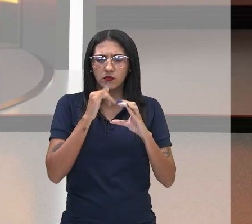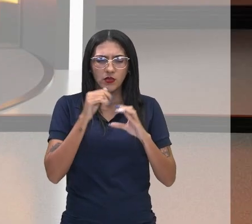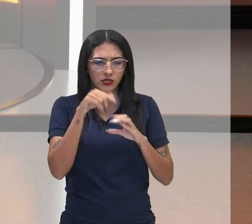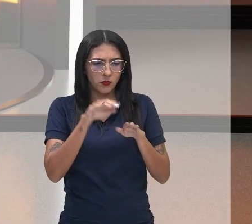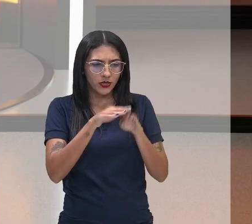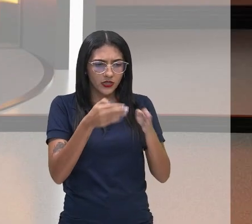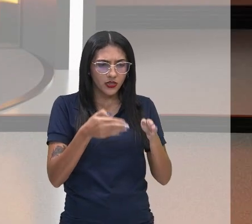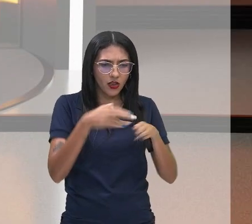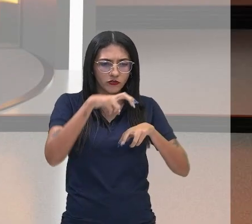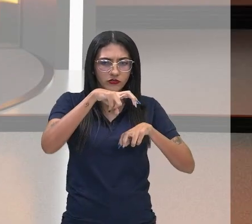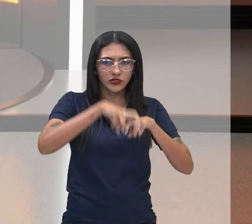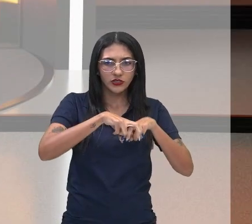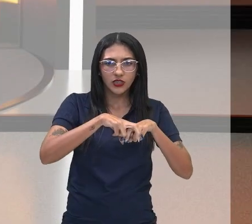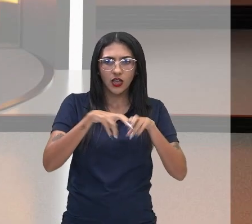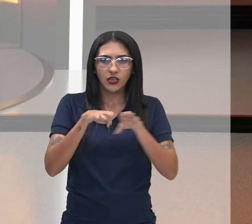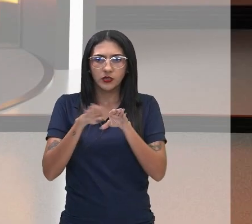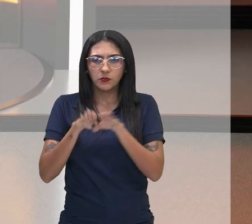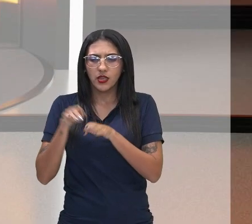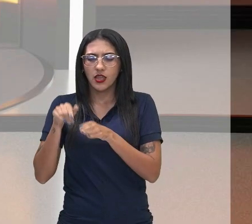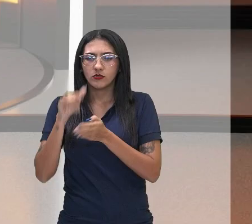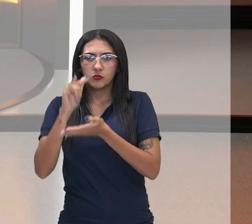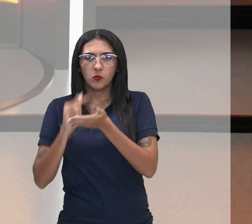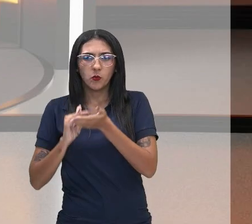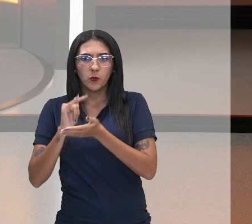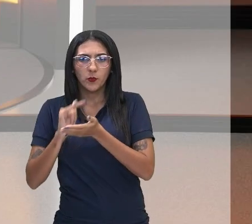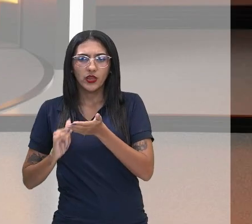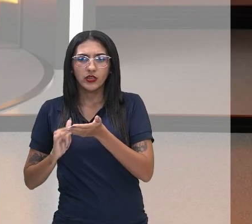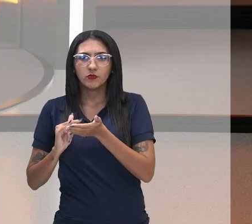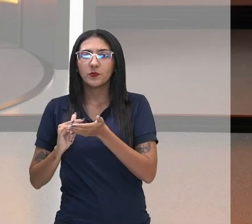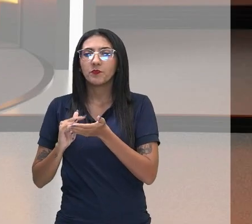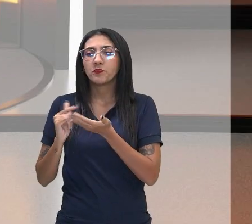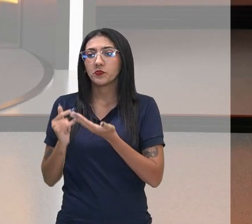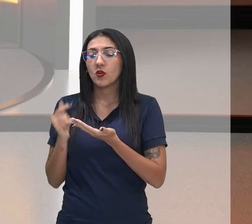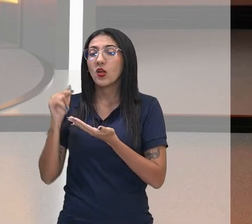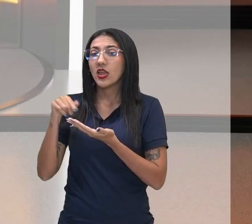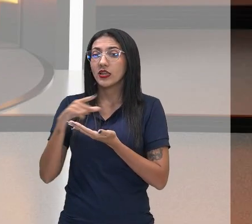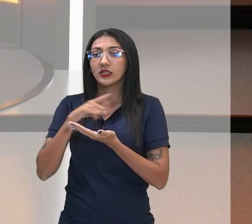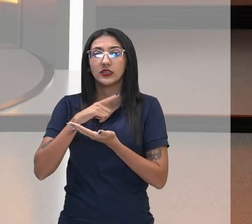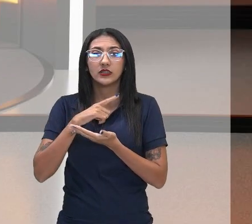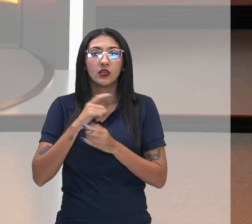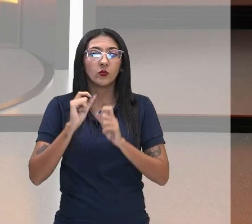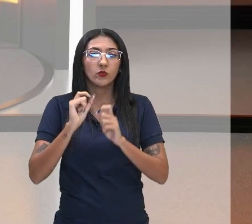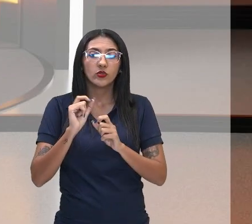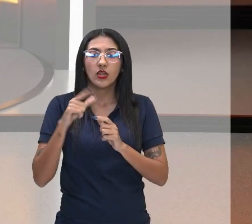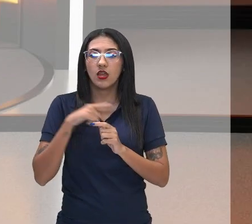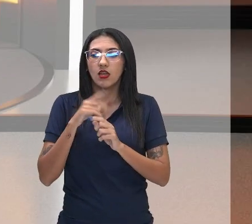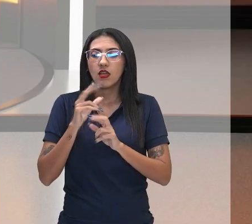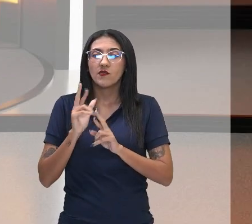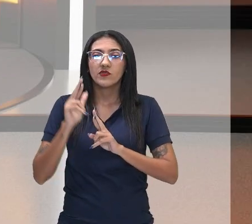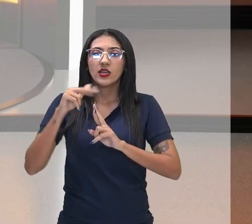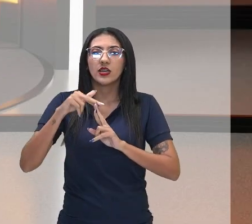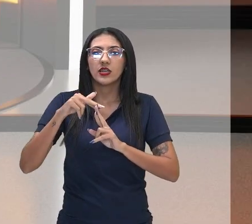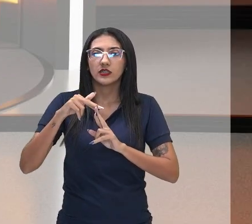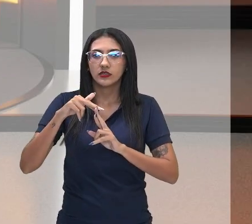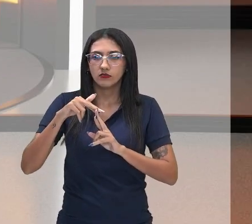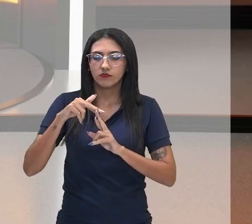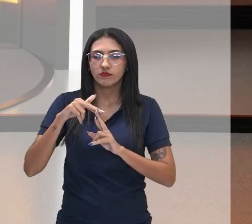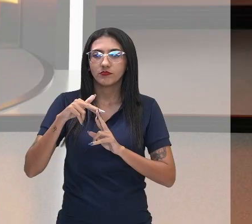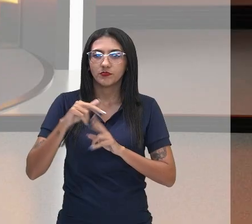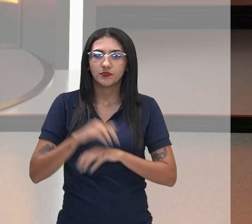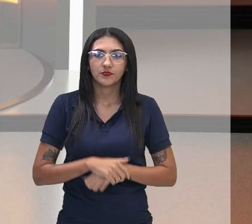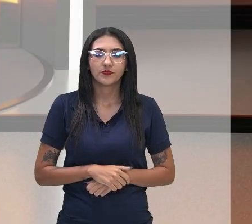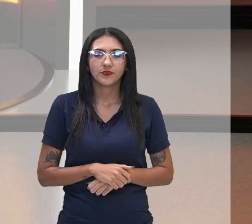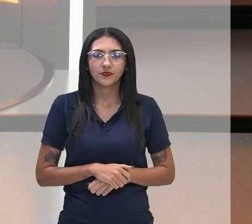cadeira, né, e um documento antigo, eles são justamente essas fontes históricas,